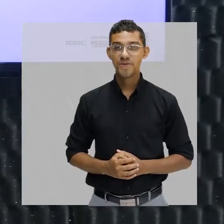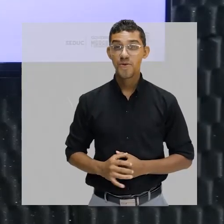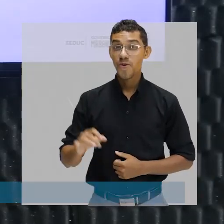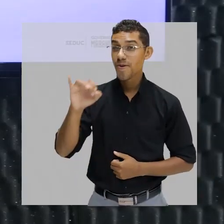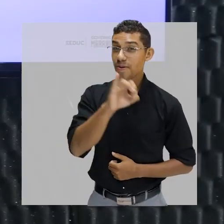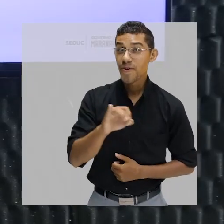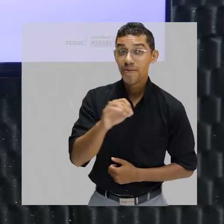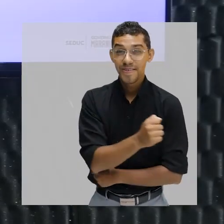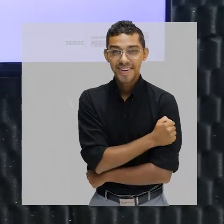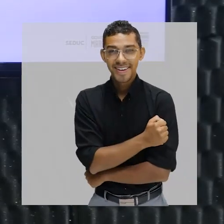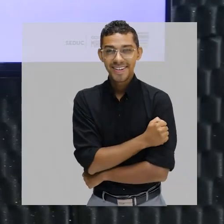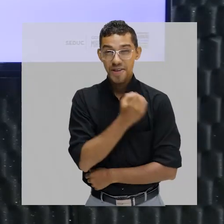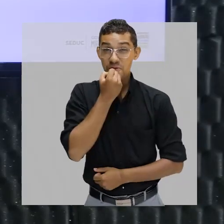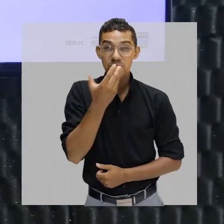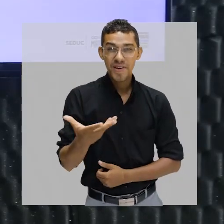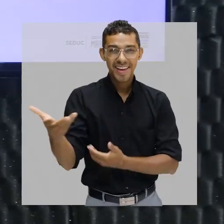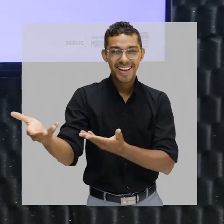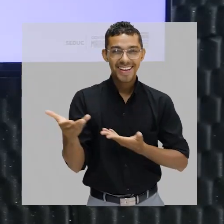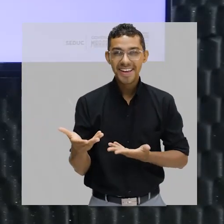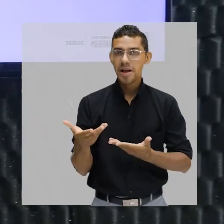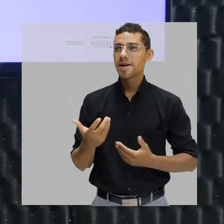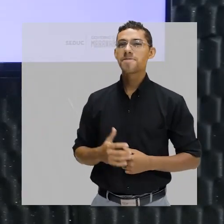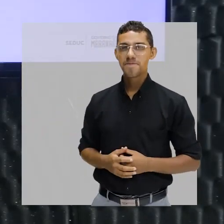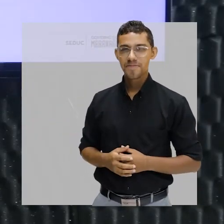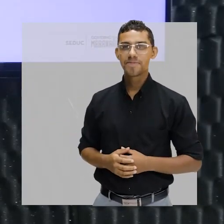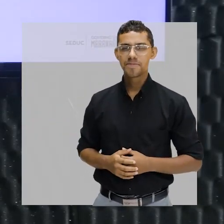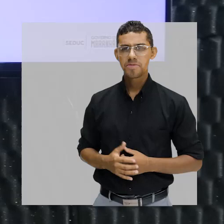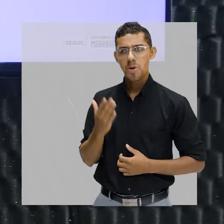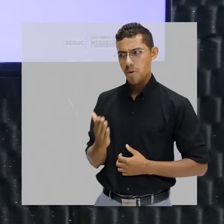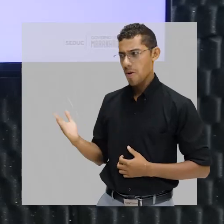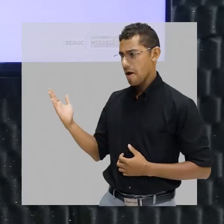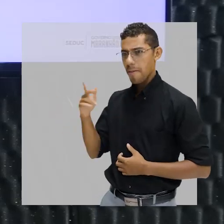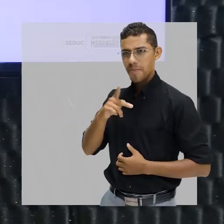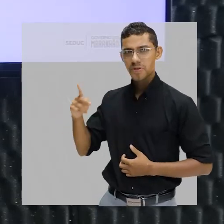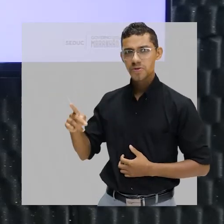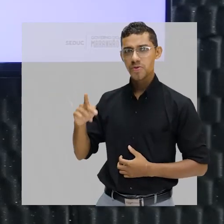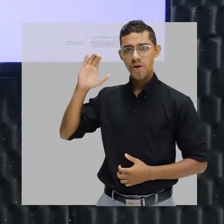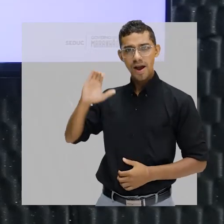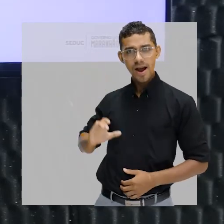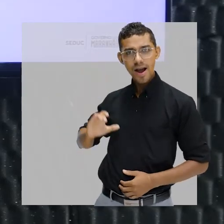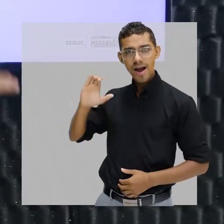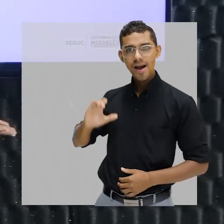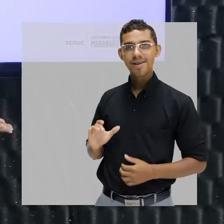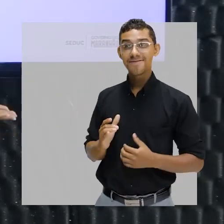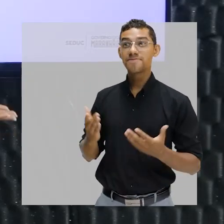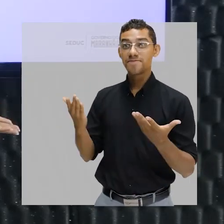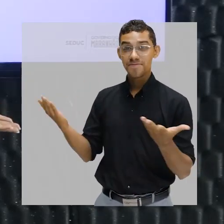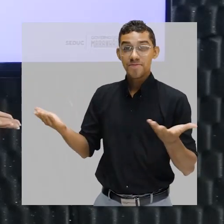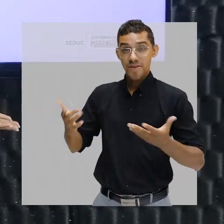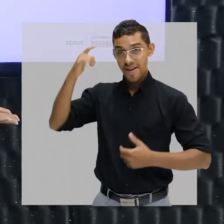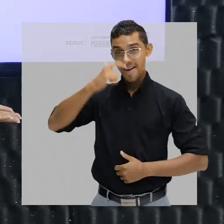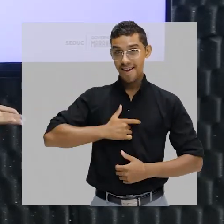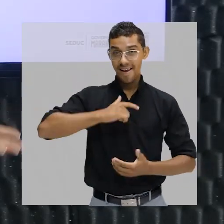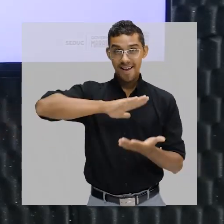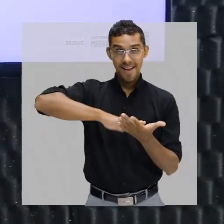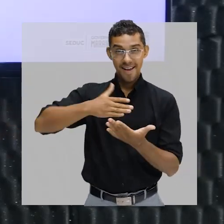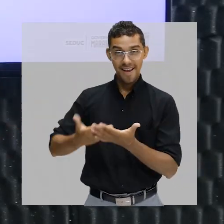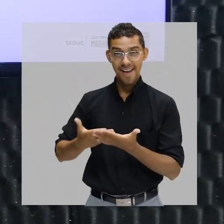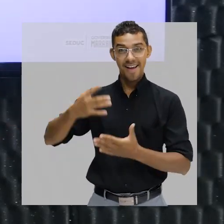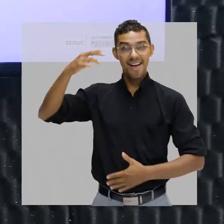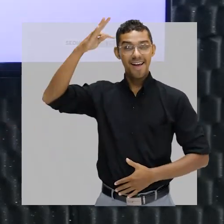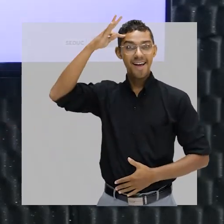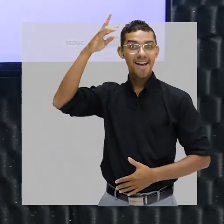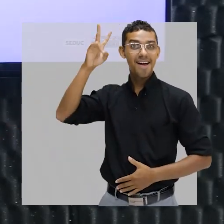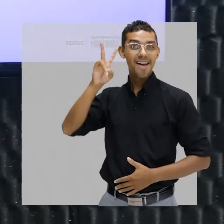Oi, chuchus, tudo bem com vocês? Eu sou a professora Cacau Sotero, esse é o Tyron, né?